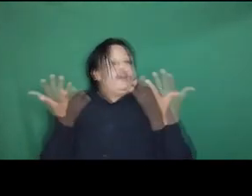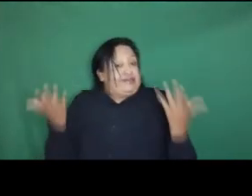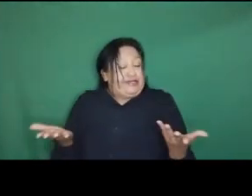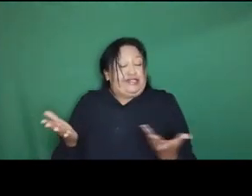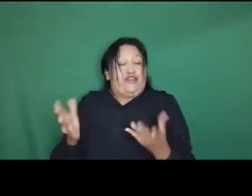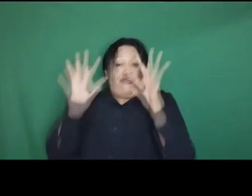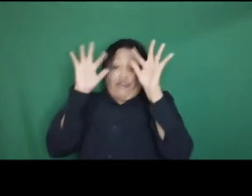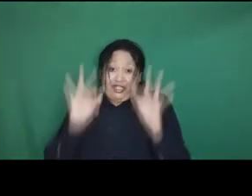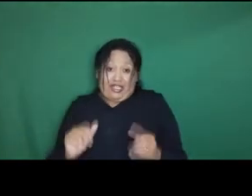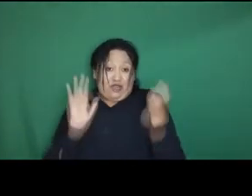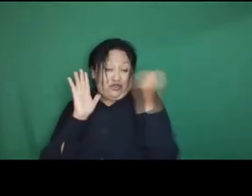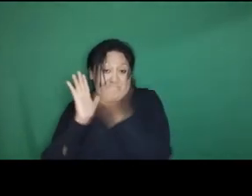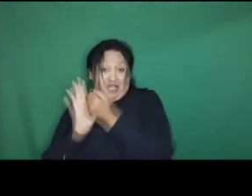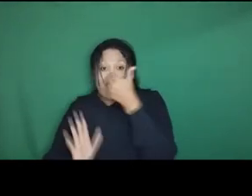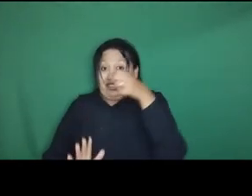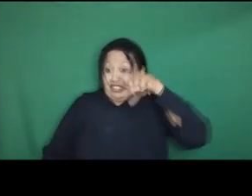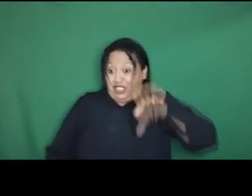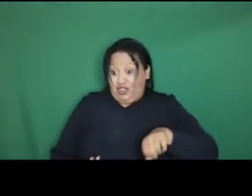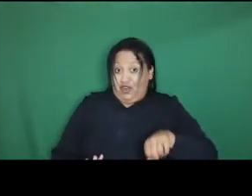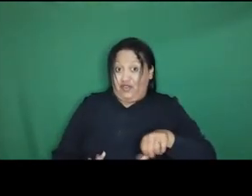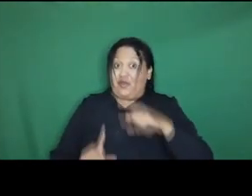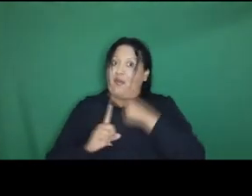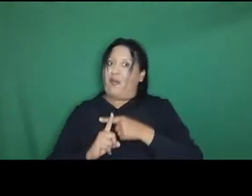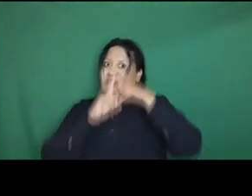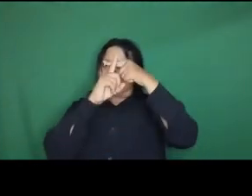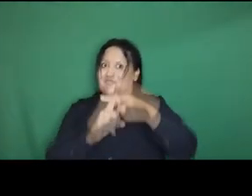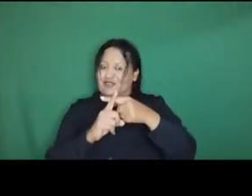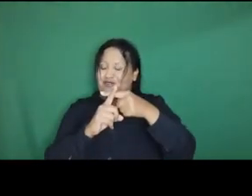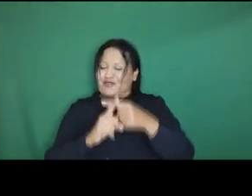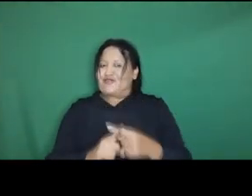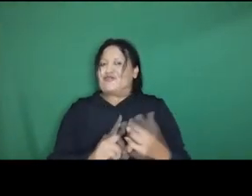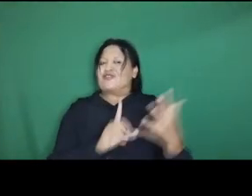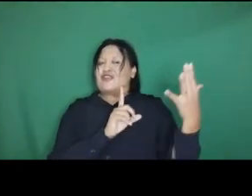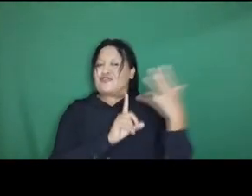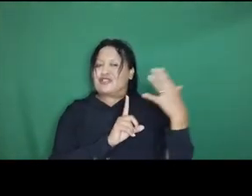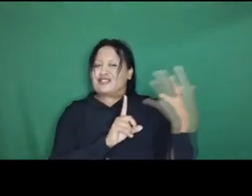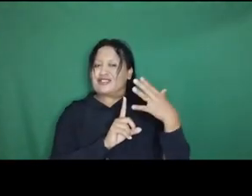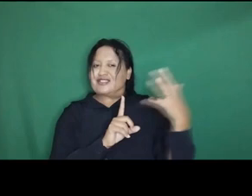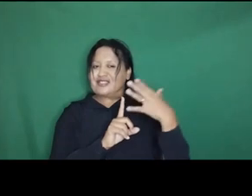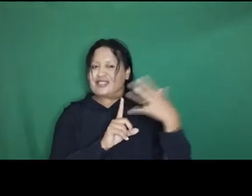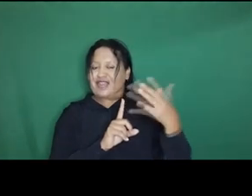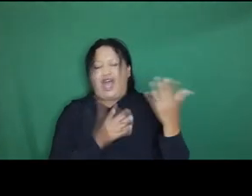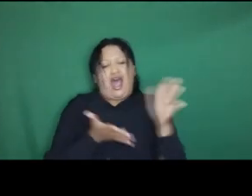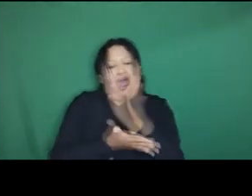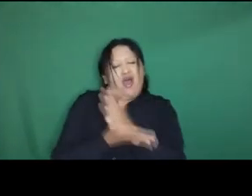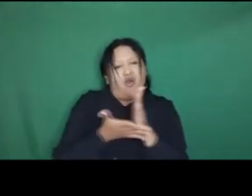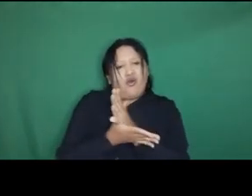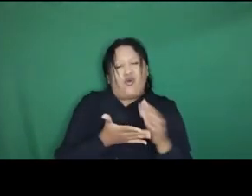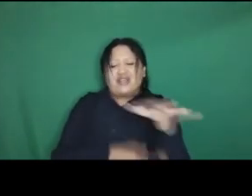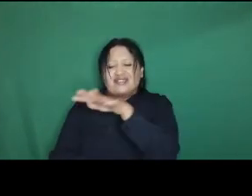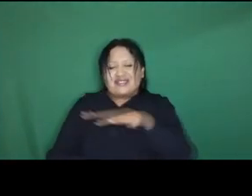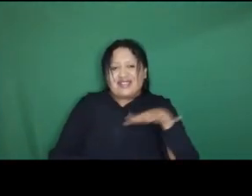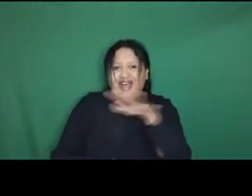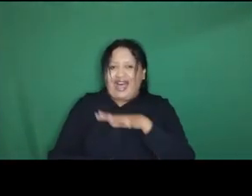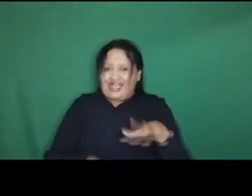pelas correntes o positivismo continuava a influenciar algumas científicas através